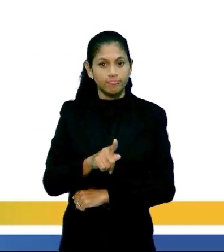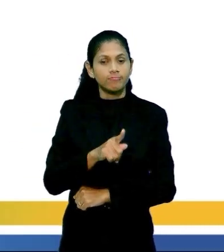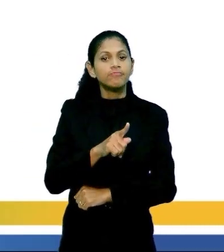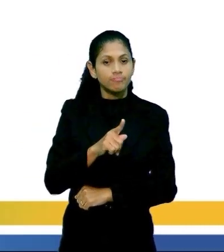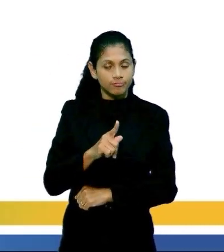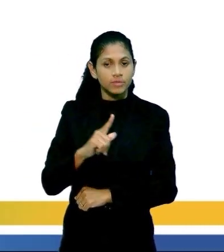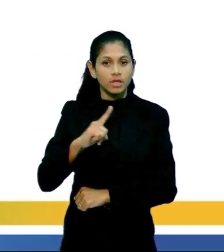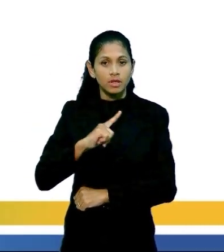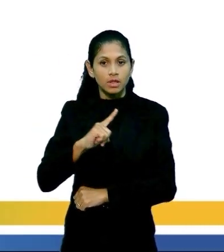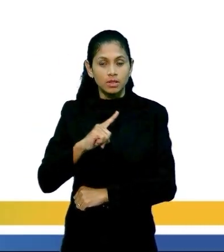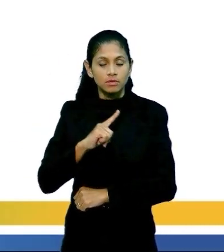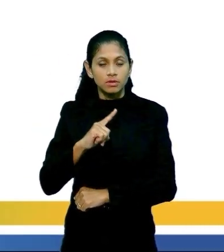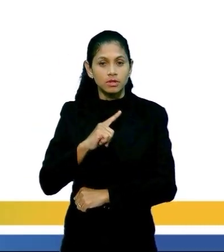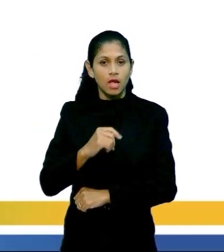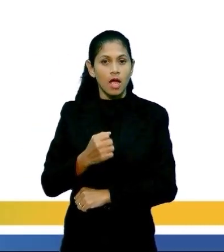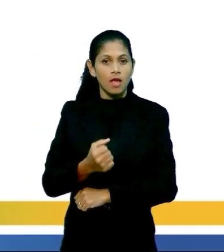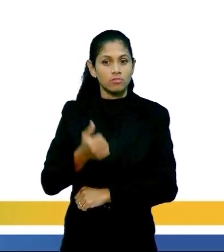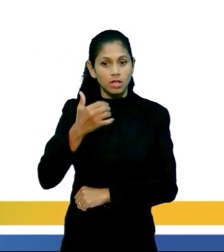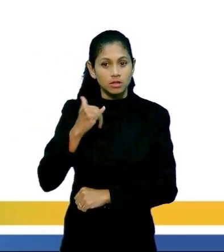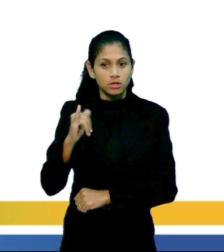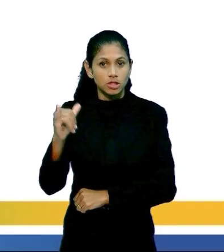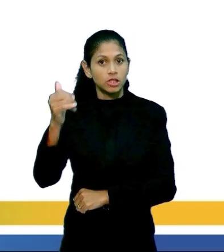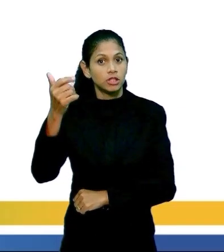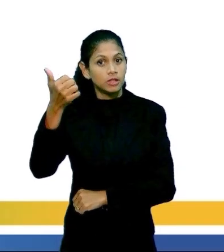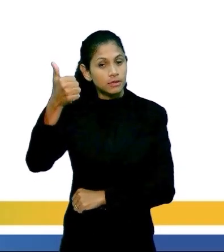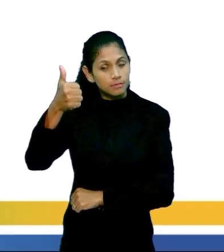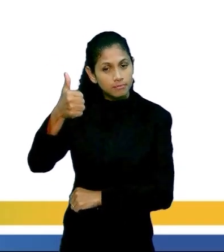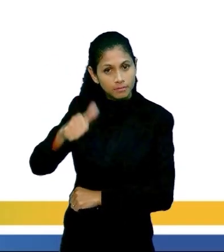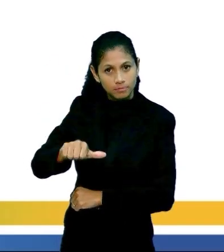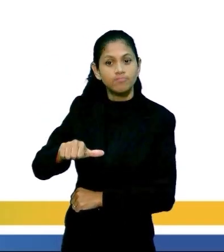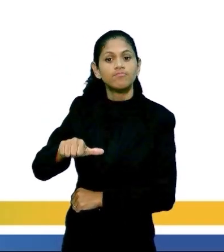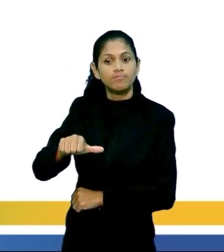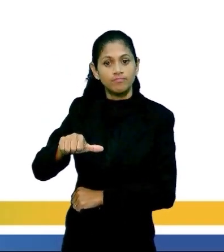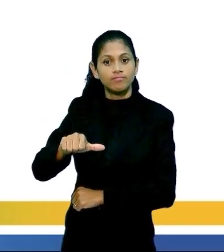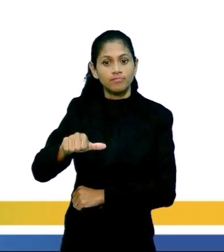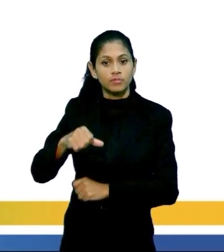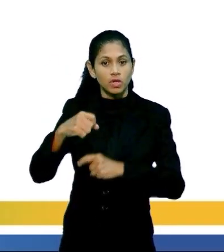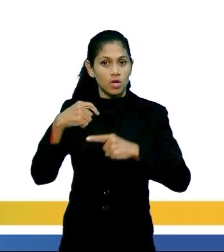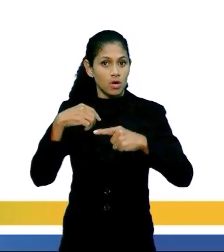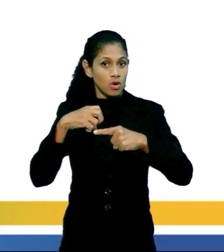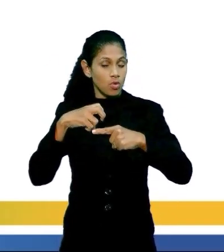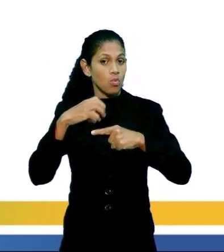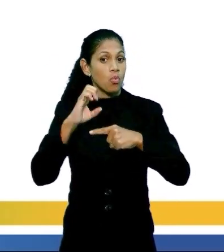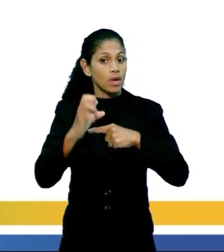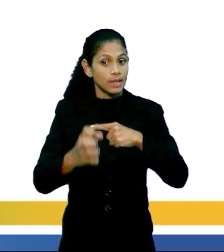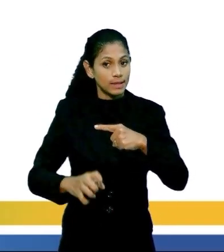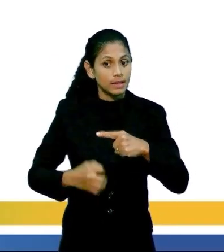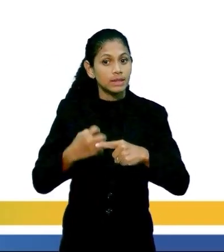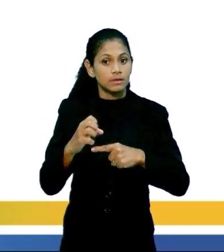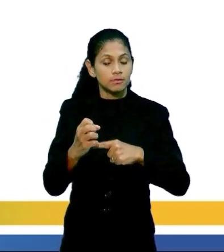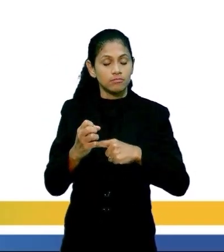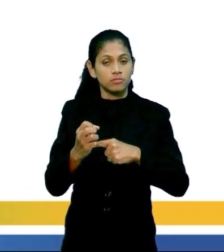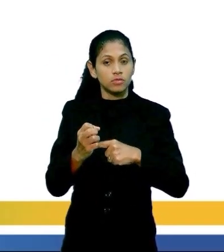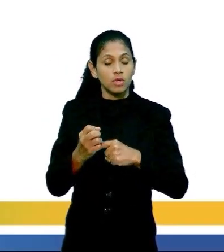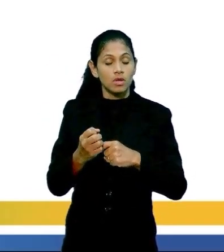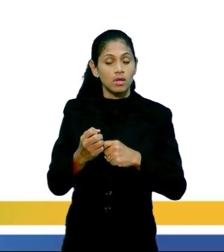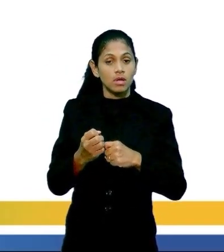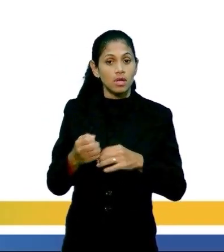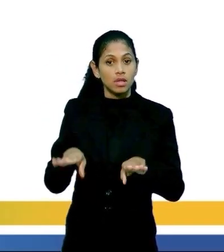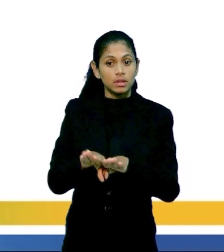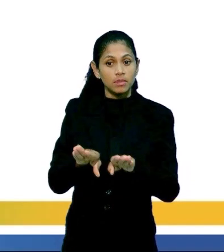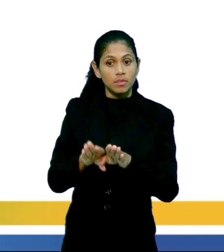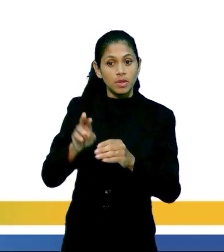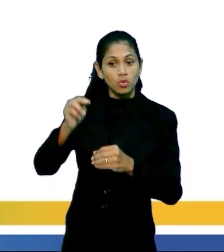carga negativa, que se chama de elétrons, pelo núcleo, que esse núcleo tem nêutrons, que não